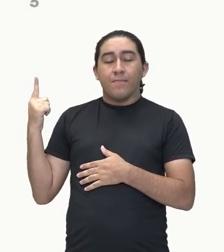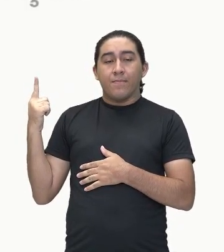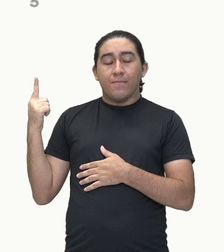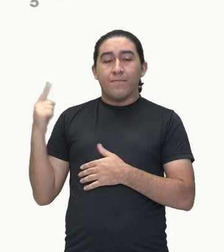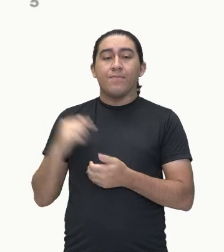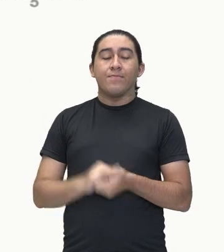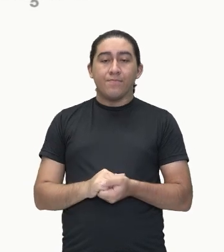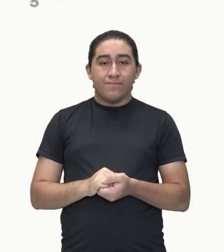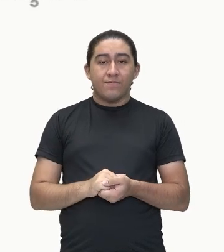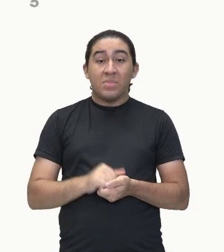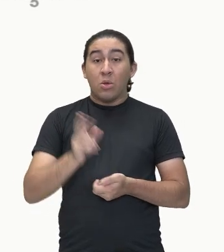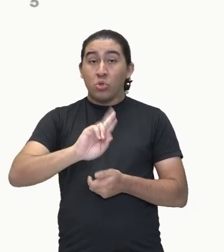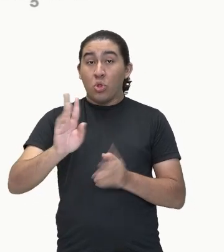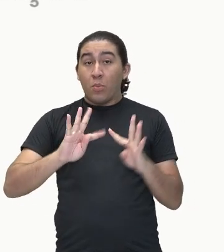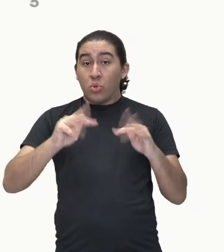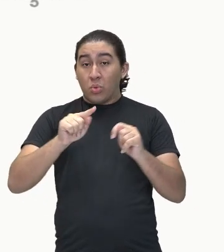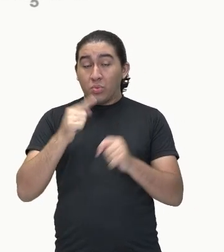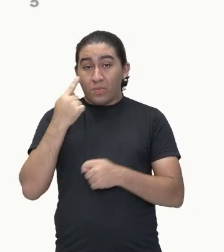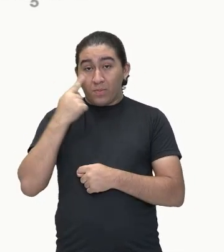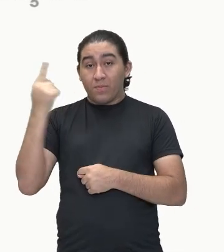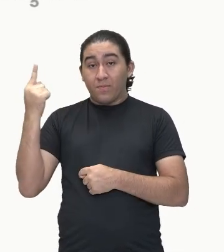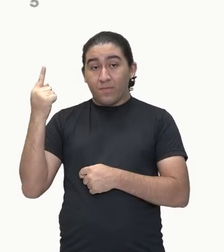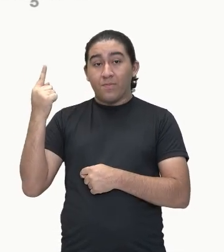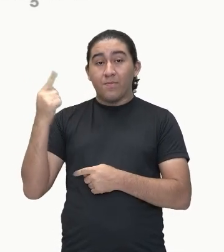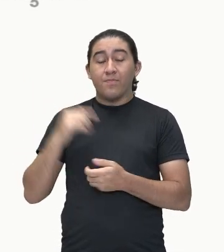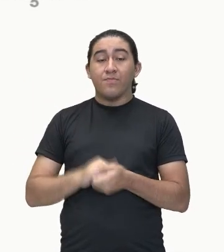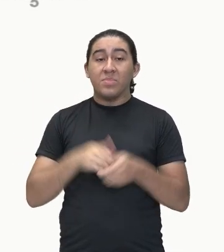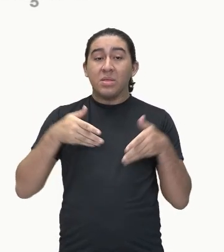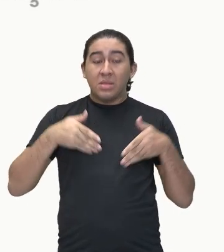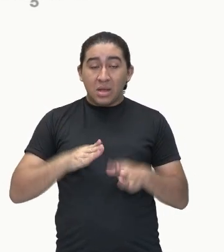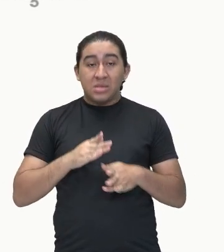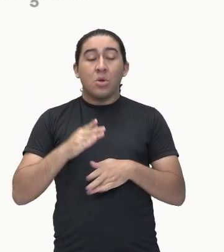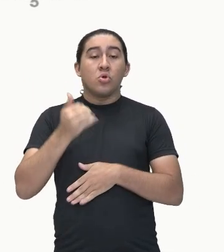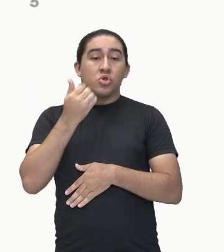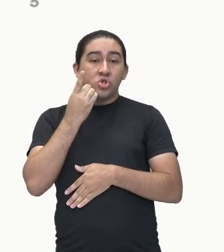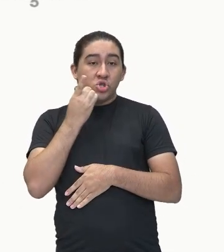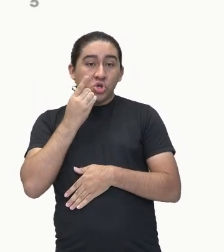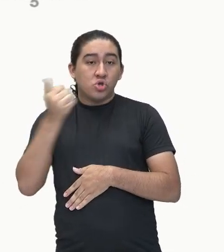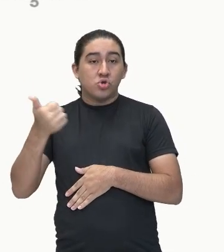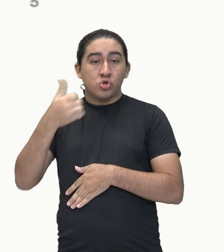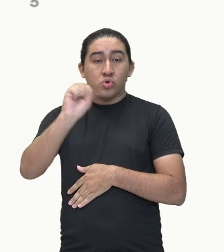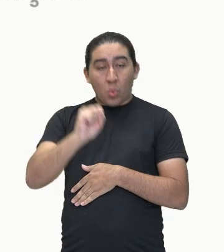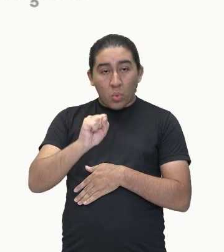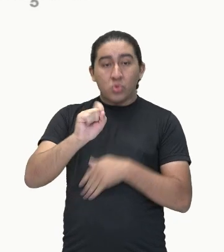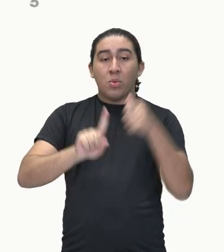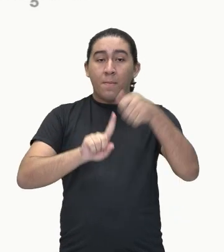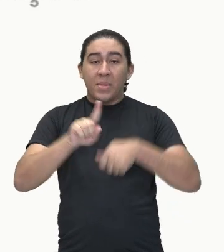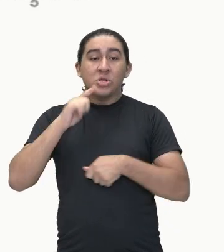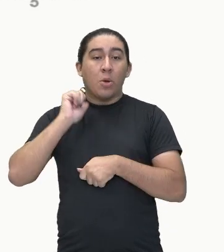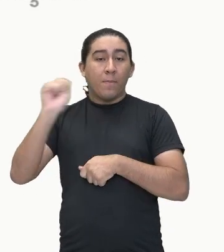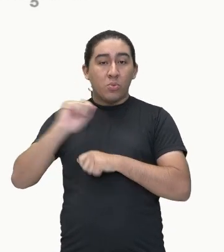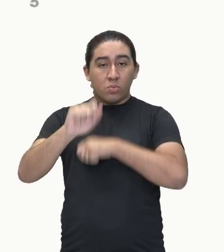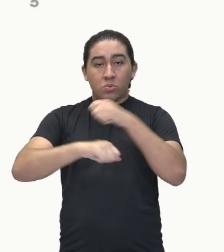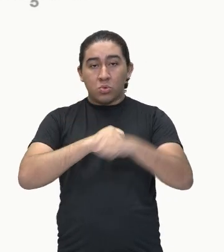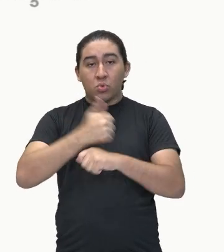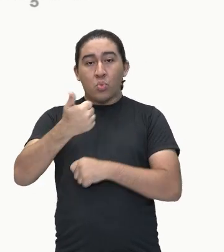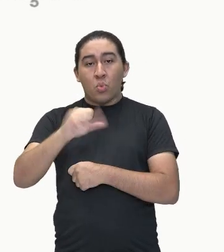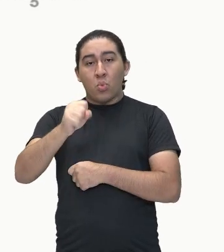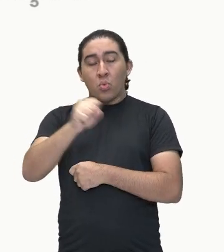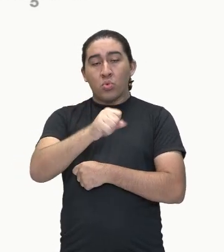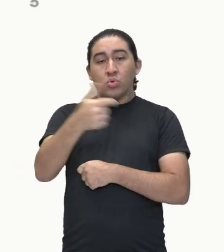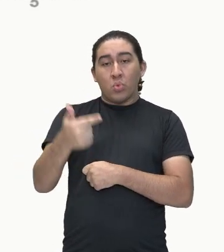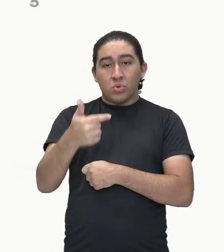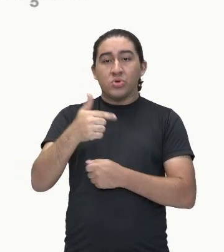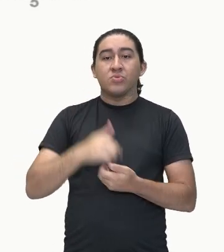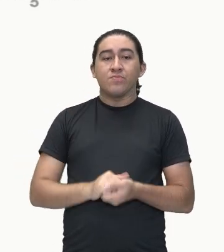Renato Monteiro Lobato veio ao mundo em 18 de abril de 1882, no município de Taubaté, São Paulo.